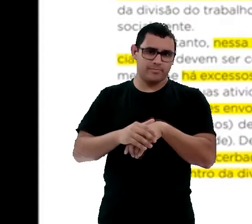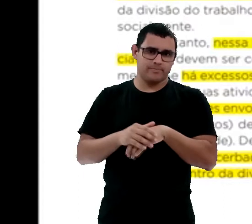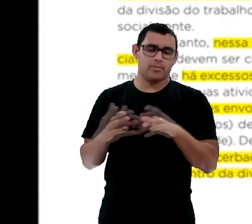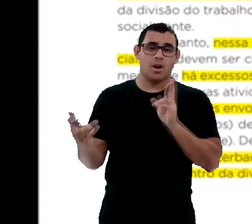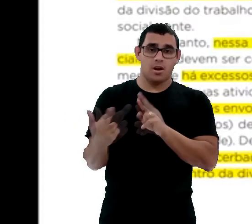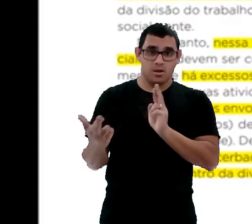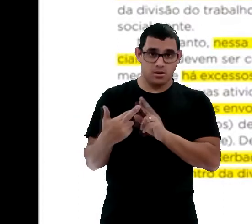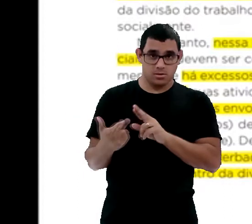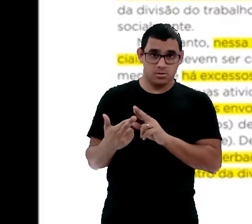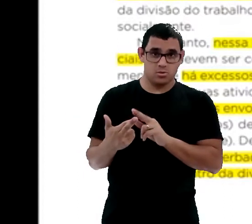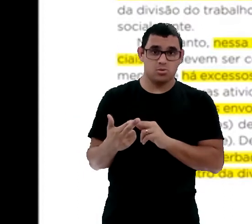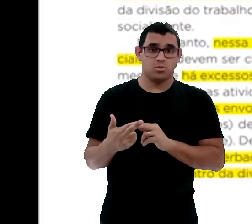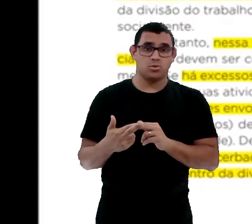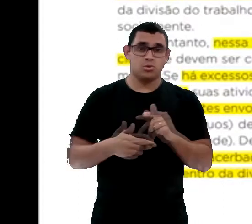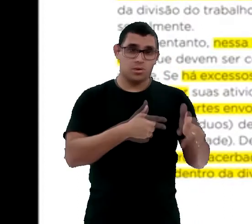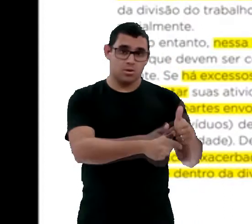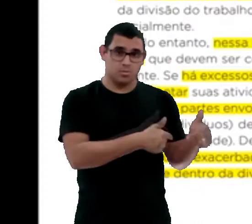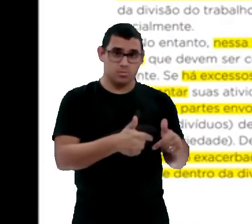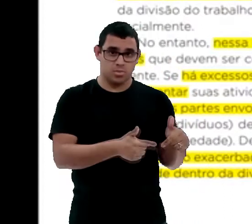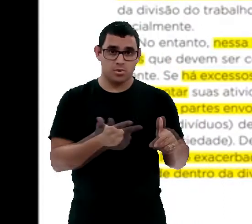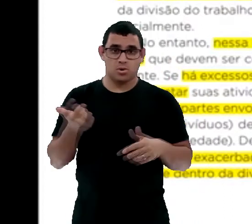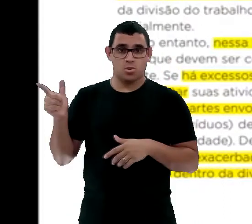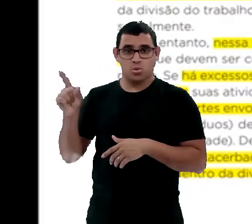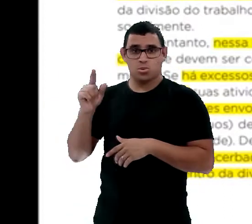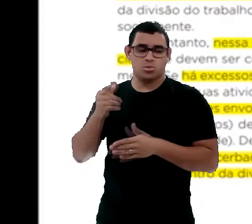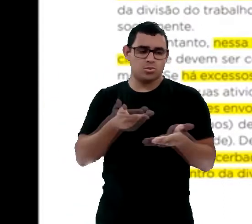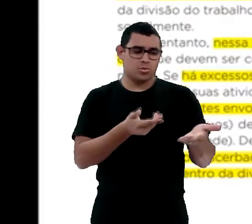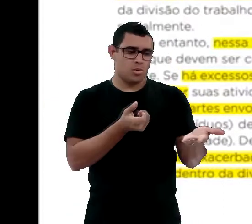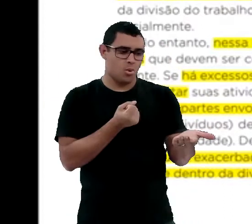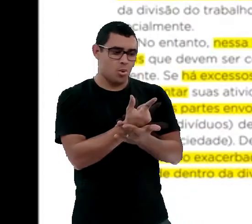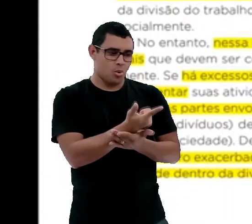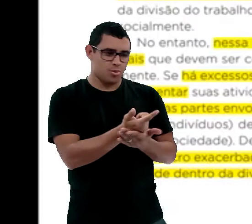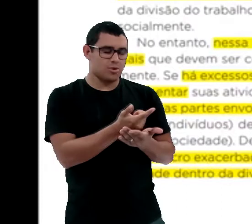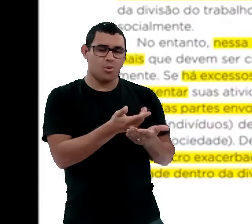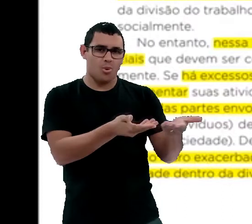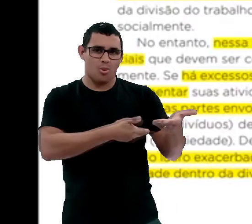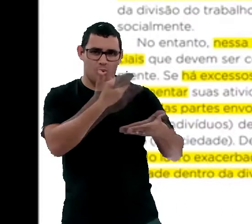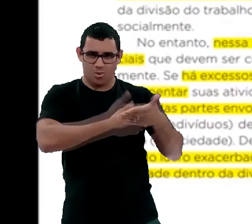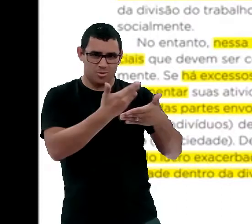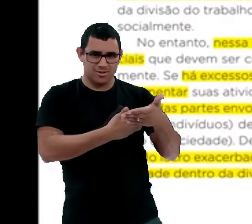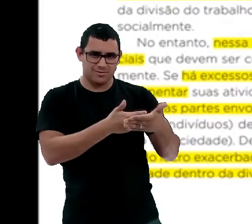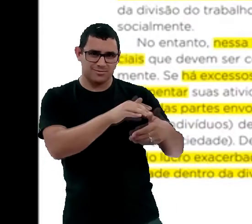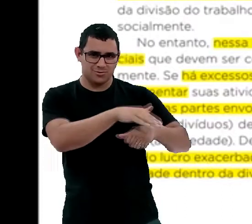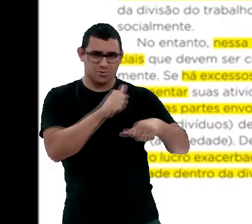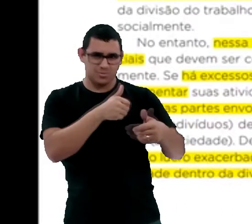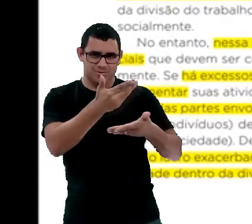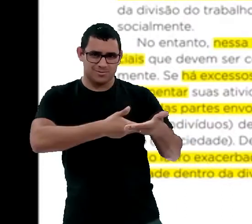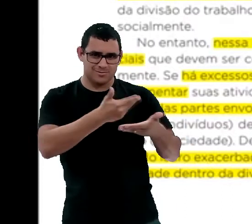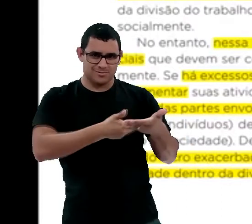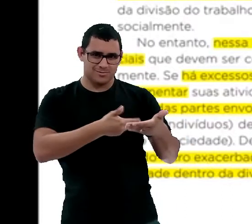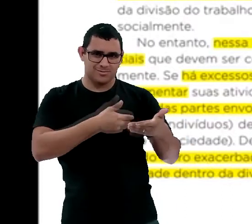Então, essa relação entre empregado e empregador é uma relação